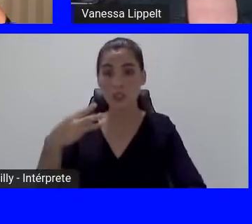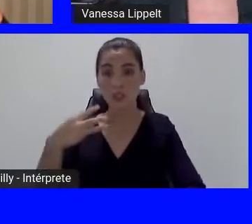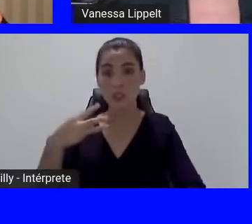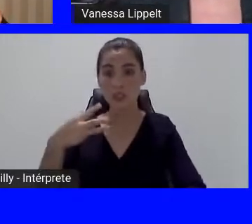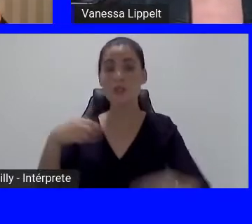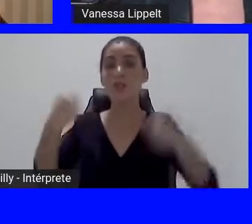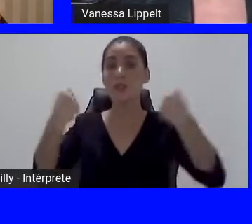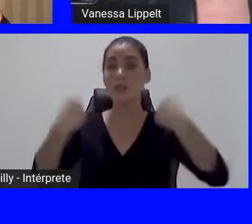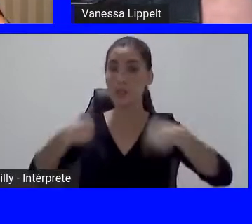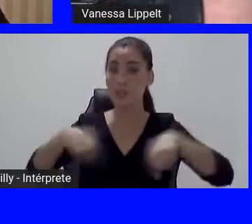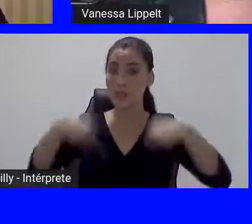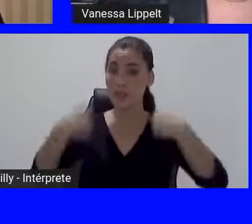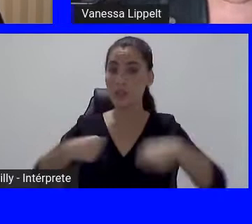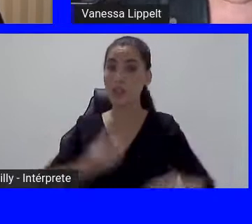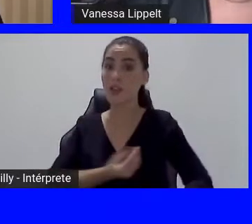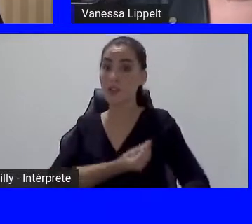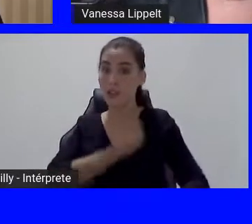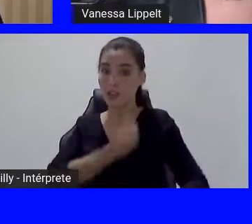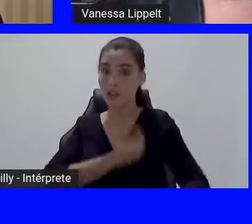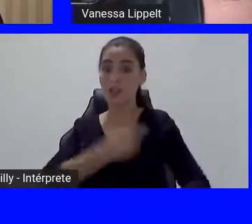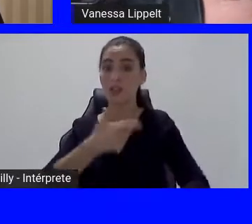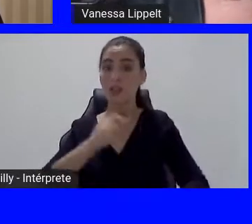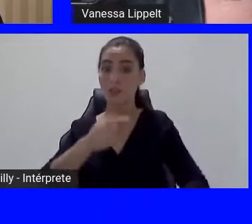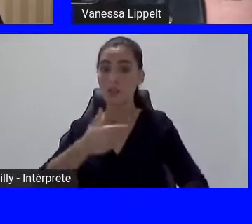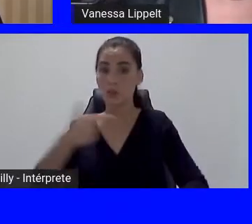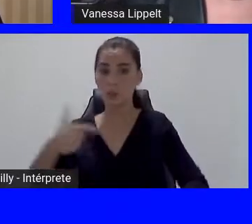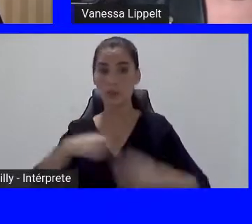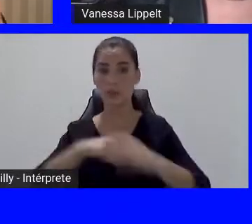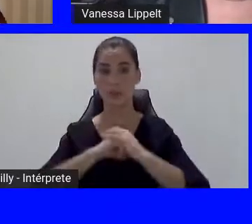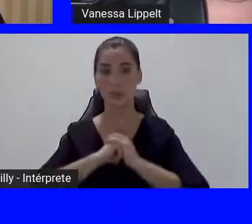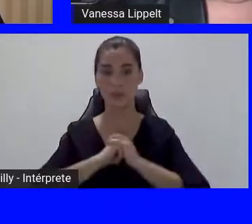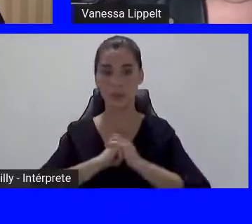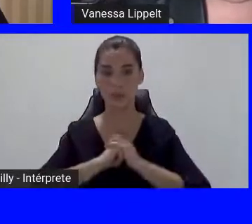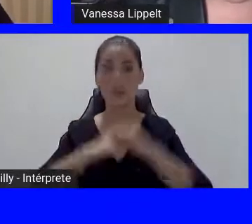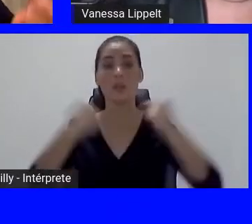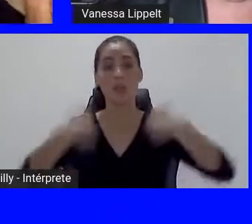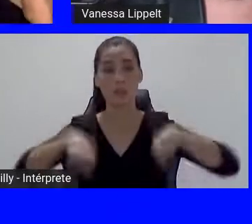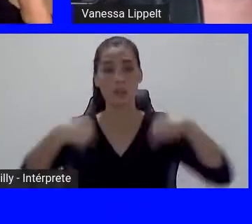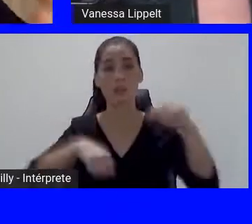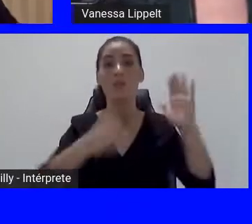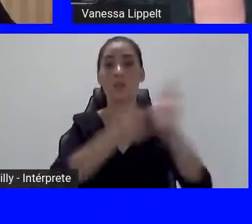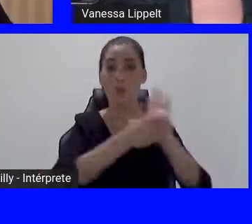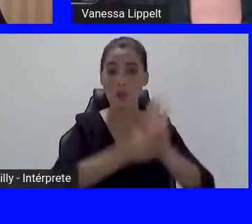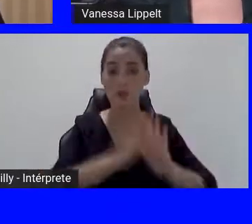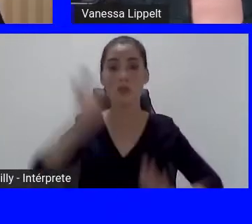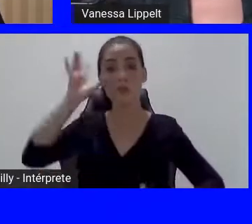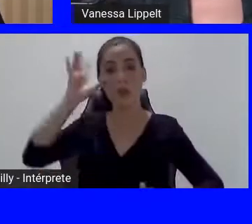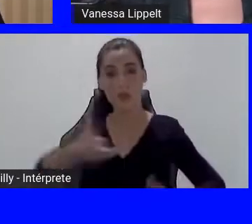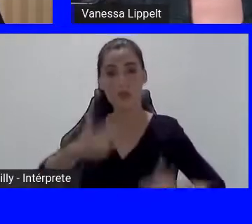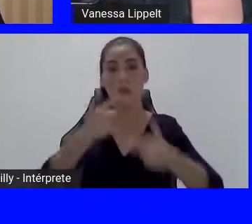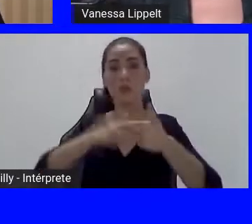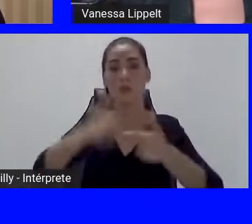sérias, imediatas, que resolvam efetivamente o problema das pessoas que estão passando fome, o preço dos